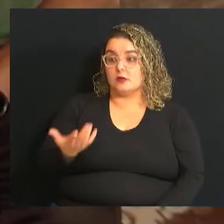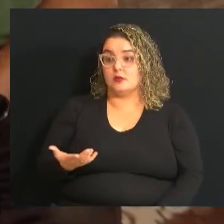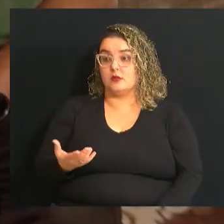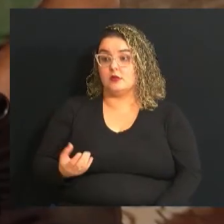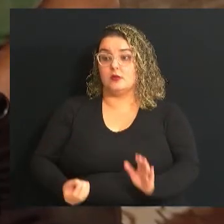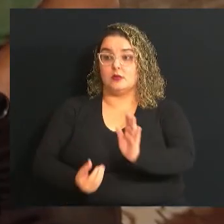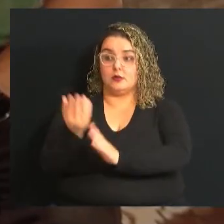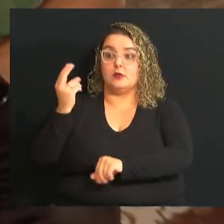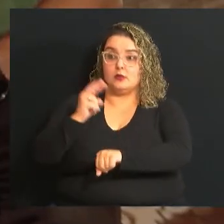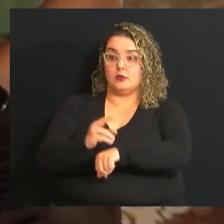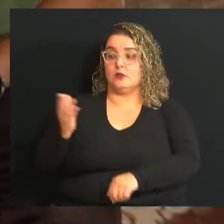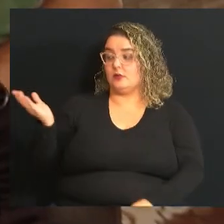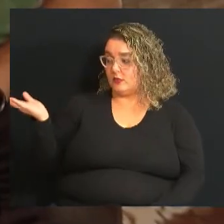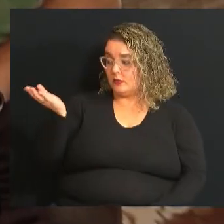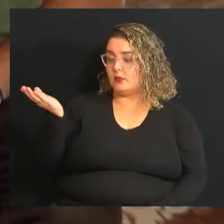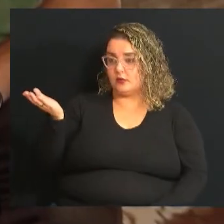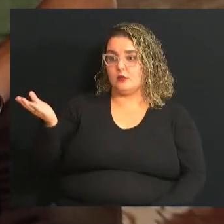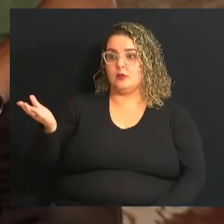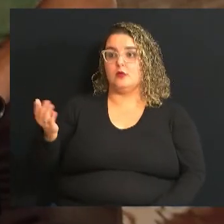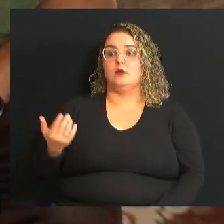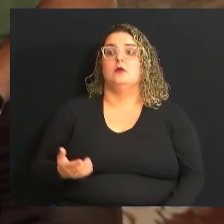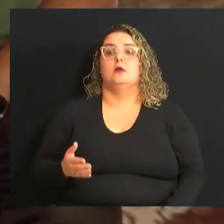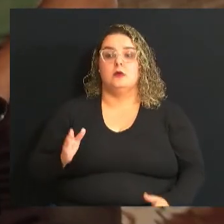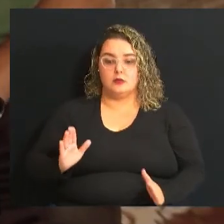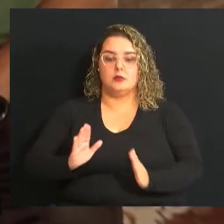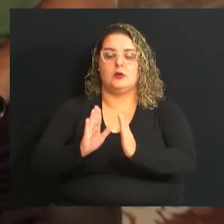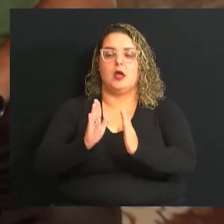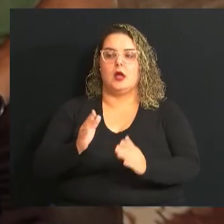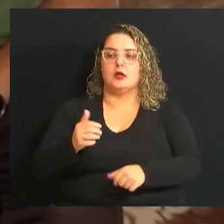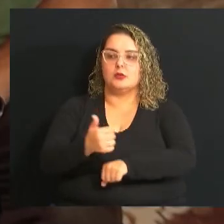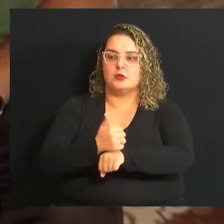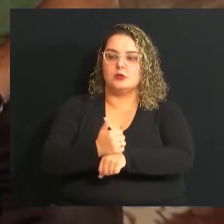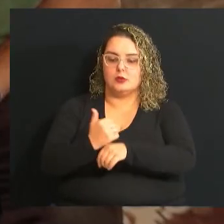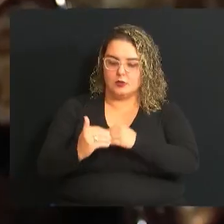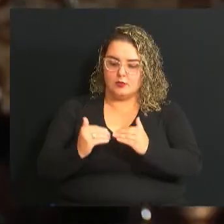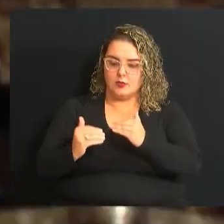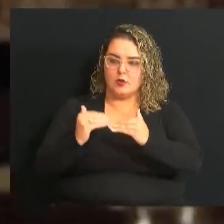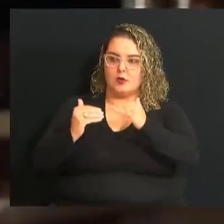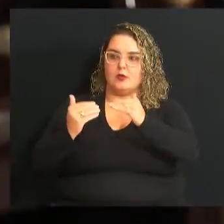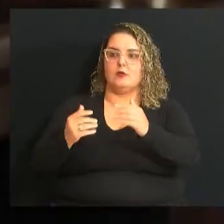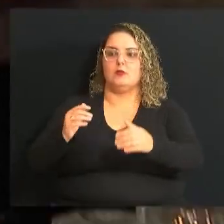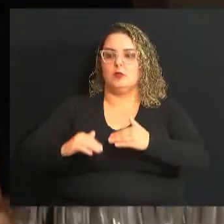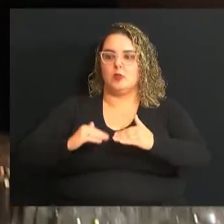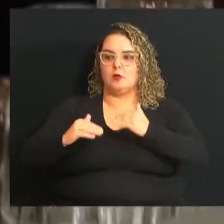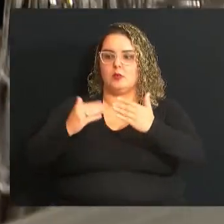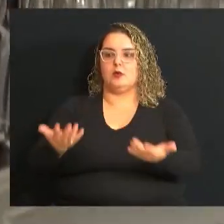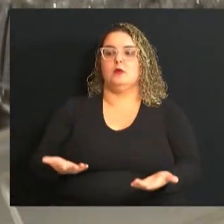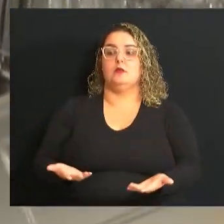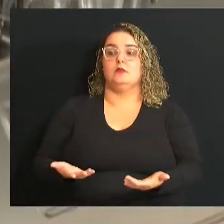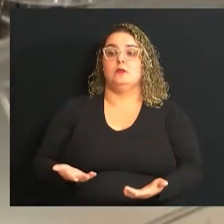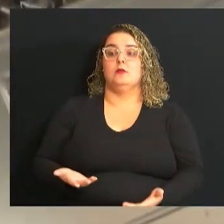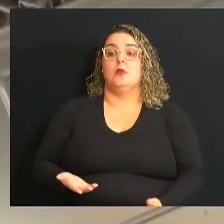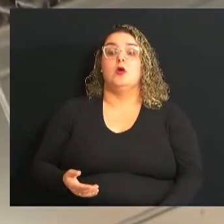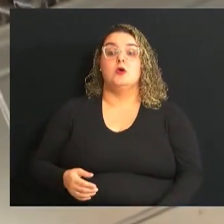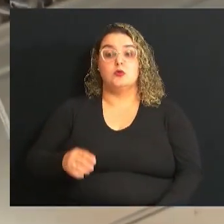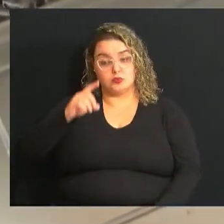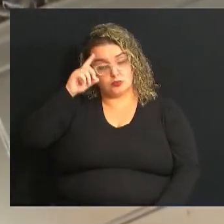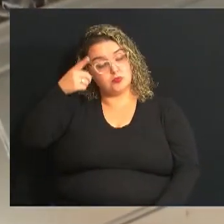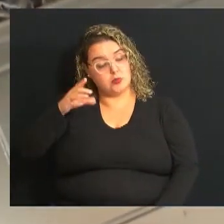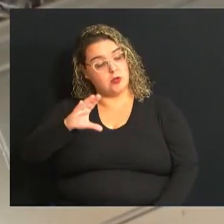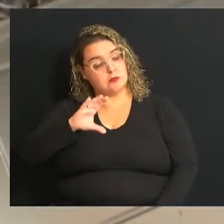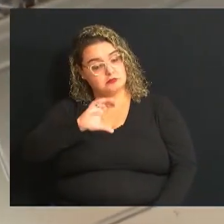Nesse caso, é importante a gente lembrar, Viviane, que as condições de pagamento, seja à vista com